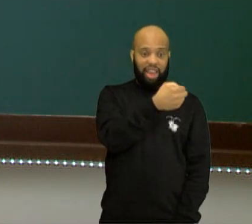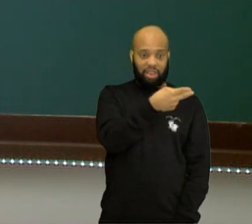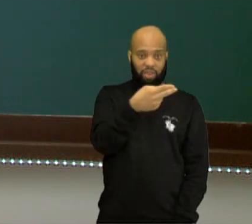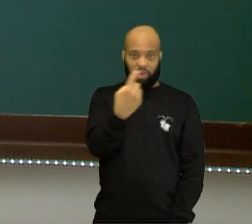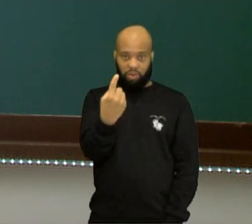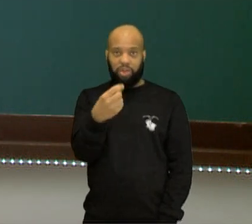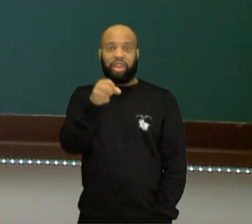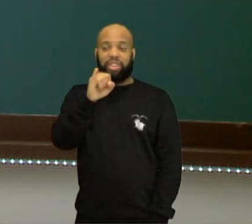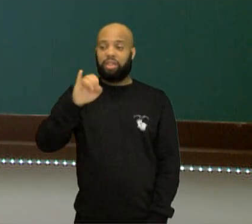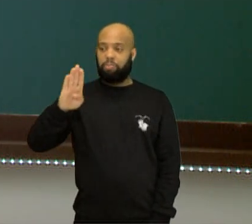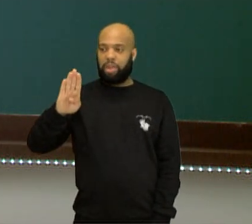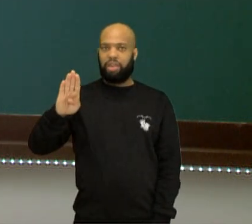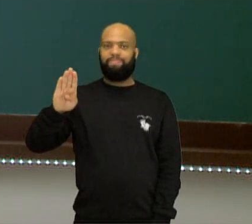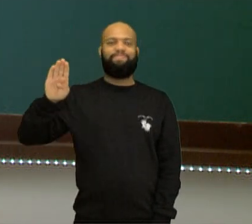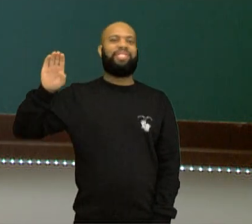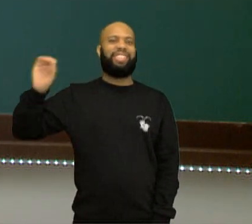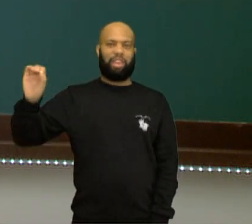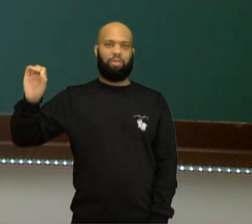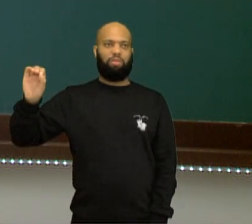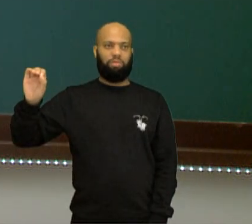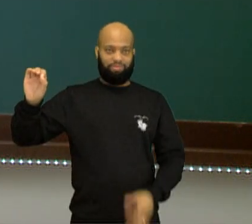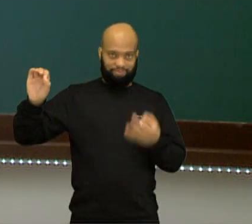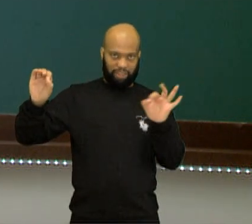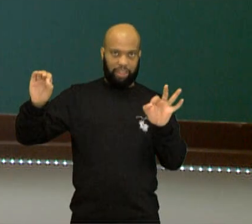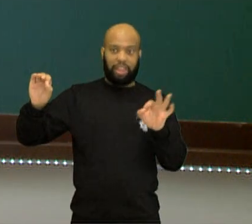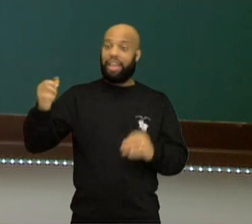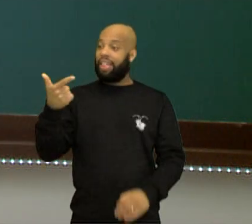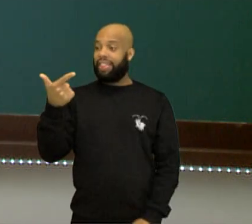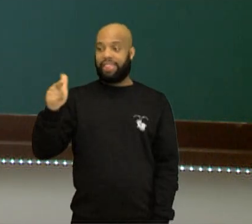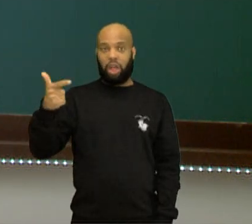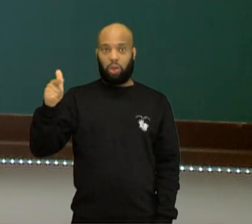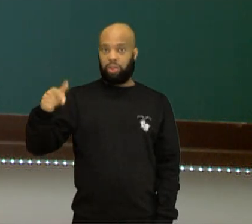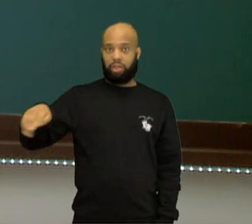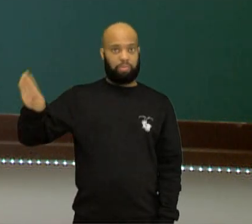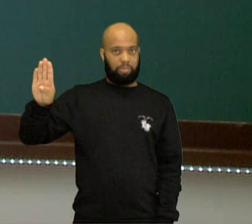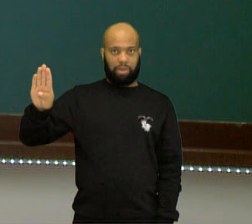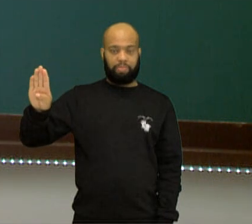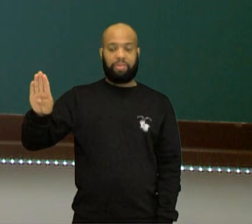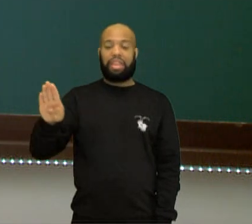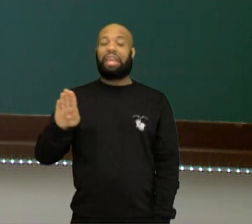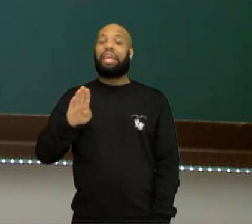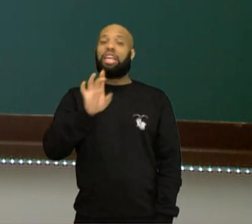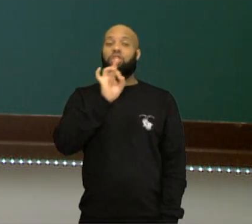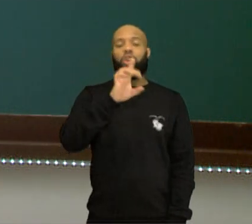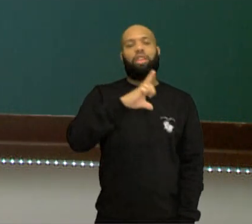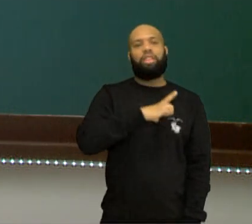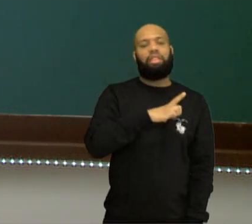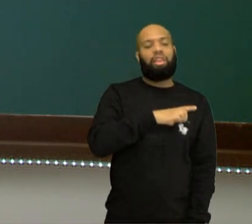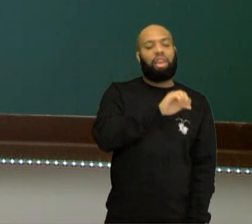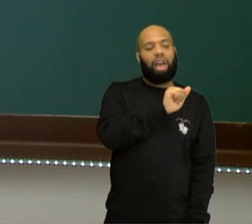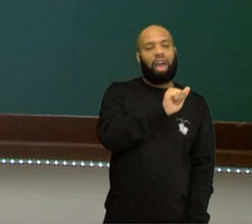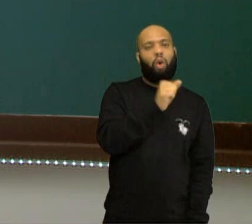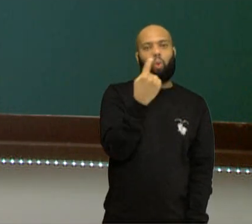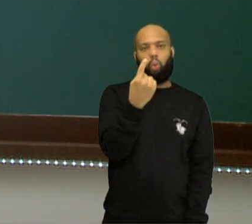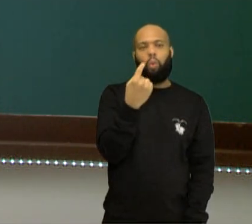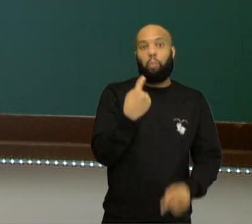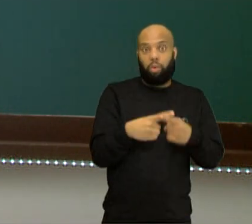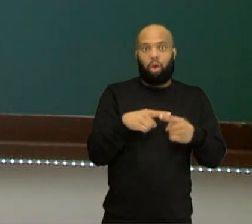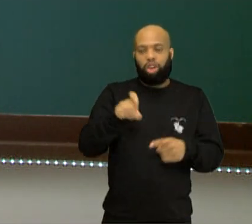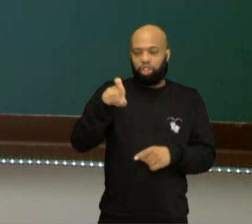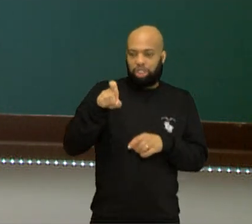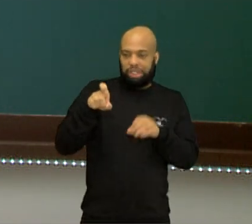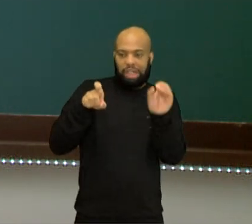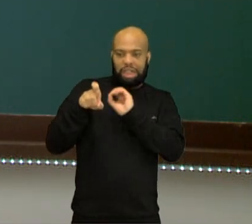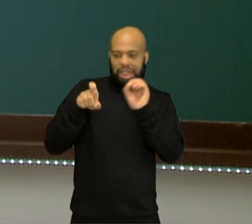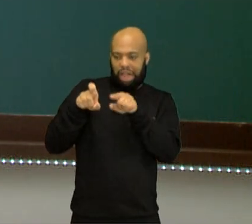quando b igual a 0. Então aqui, né, quando não tem nenhum número aqui na frente, né, gente, na frente do x, é 1. Tá bom? Então,